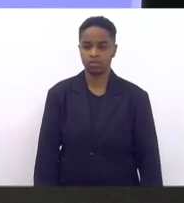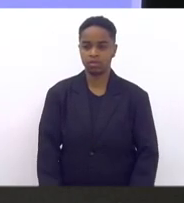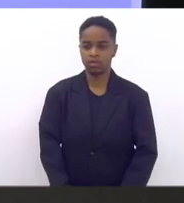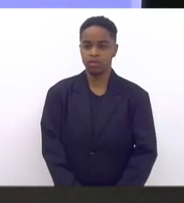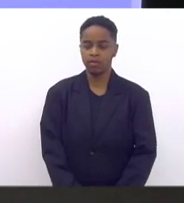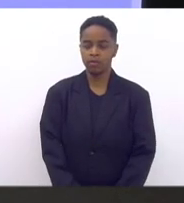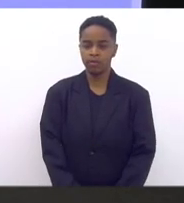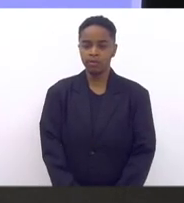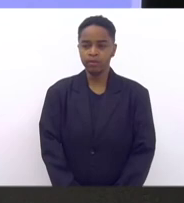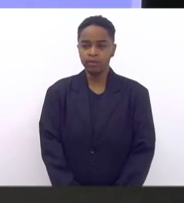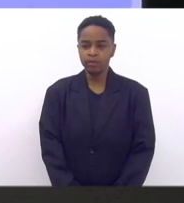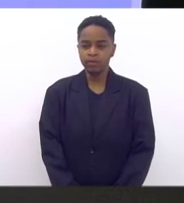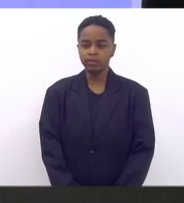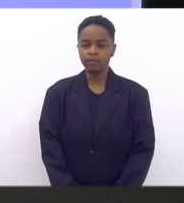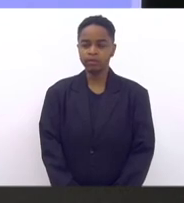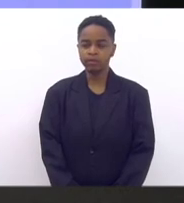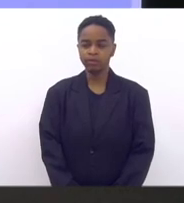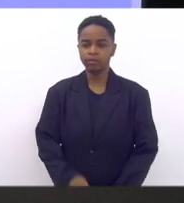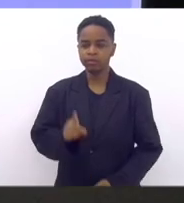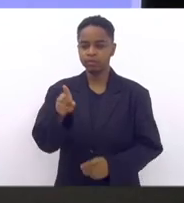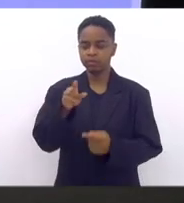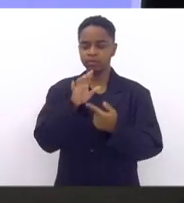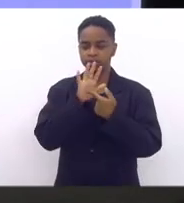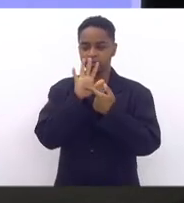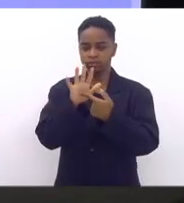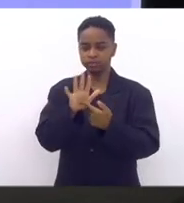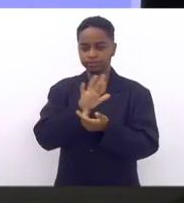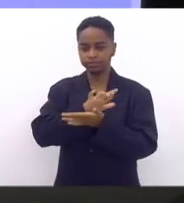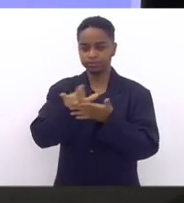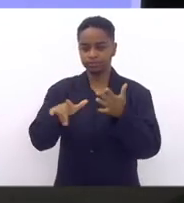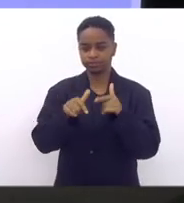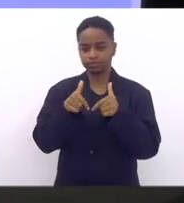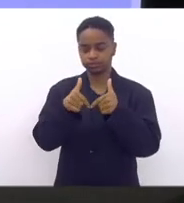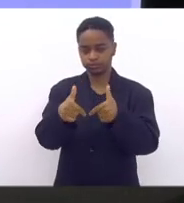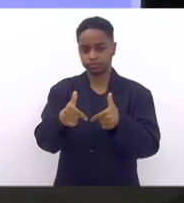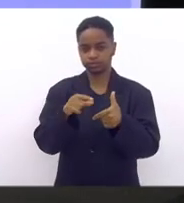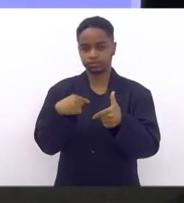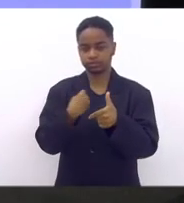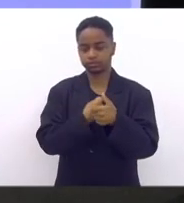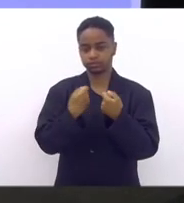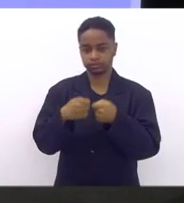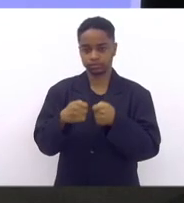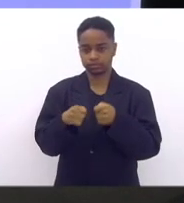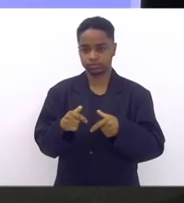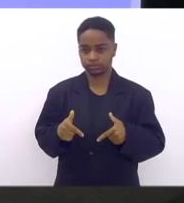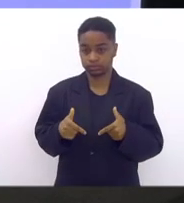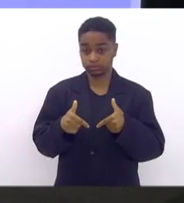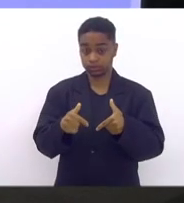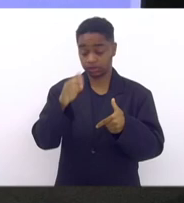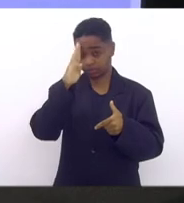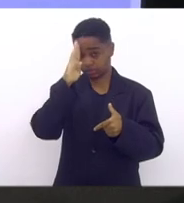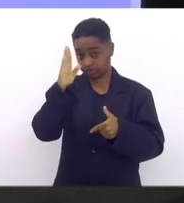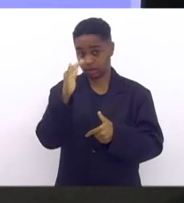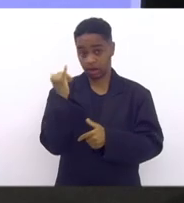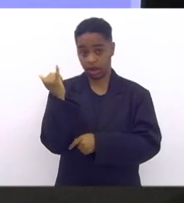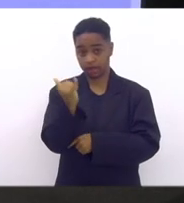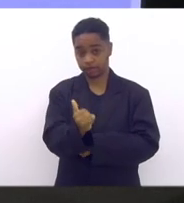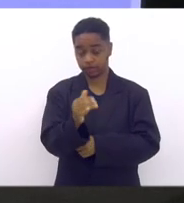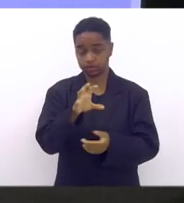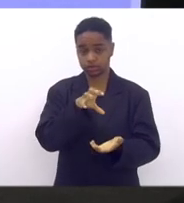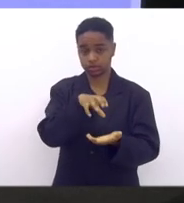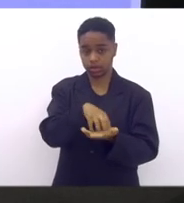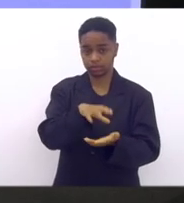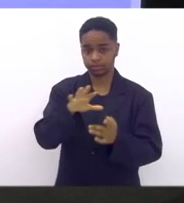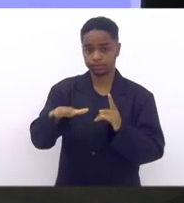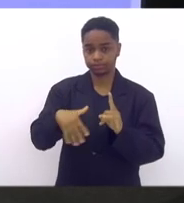hum é aí tem uma série de de medidas que a gente tem que adotar né Principalmente comunicar os órgãos